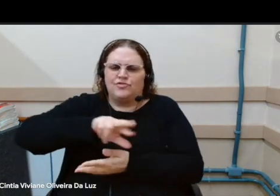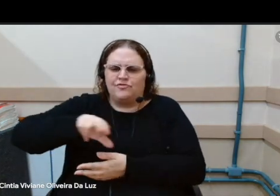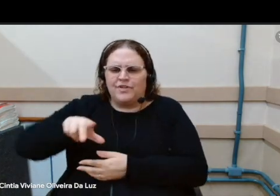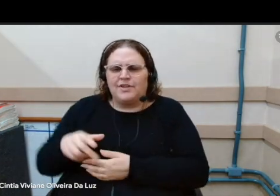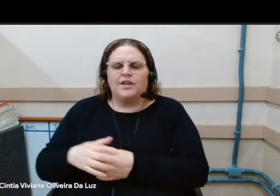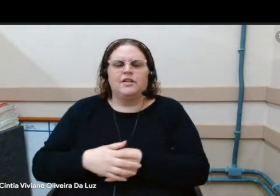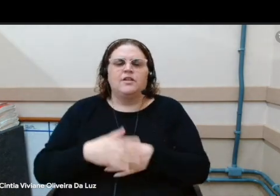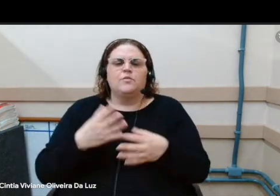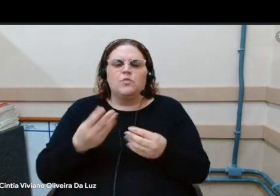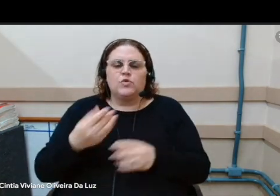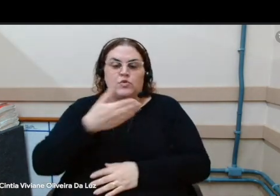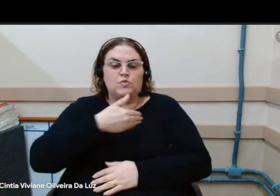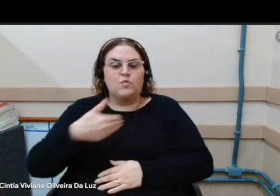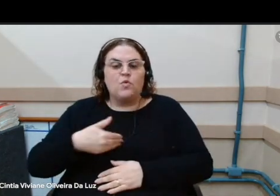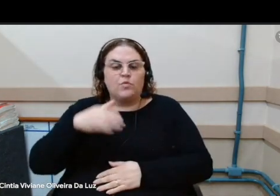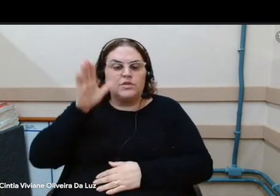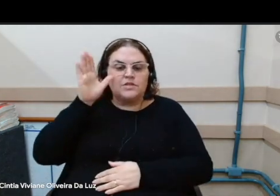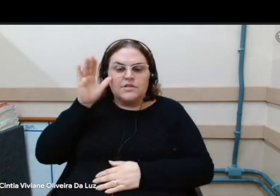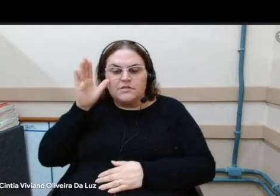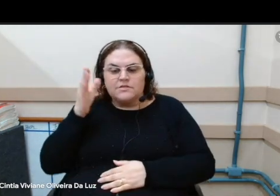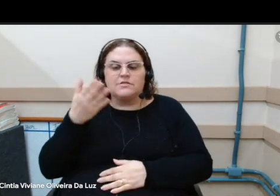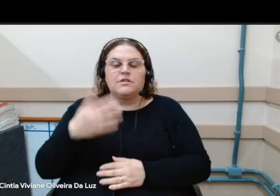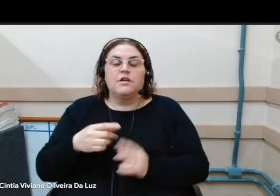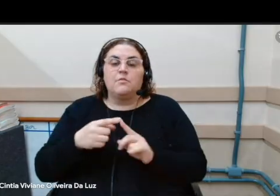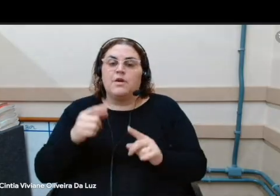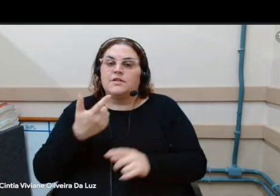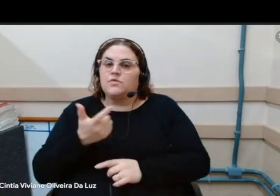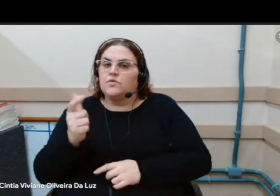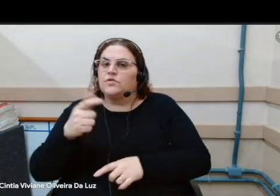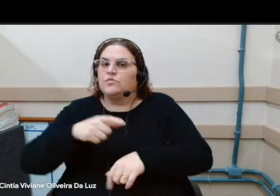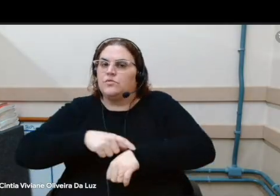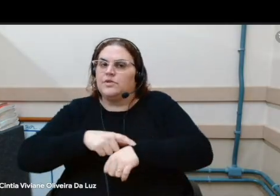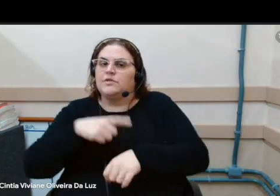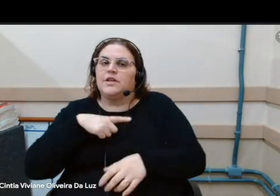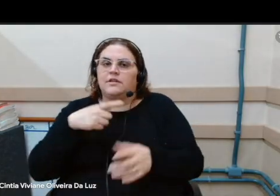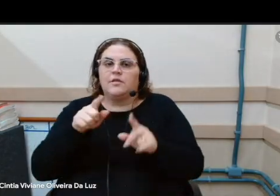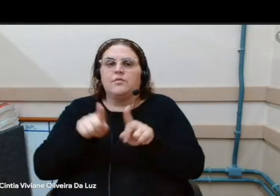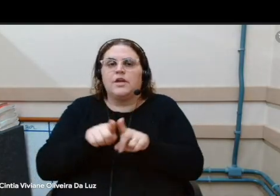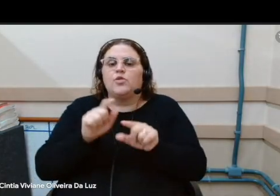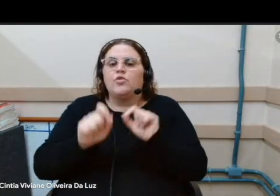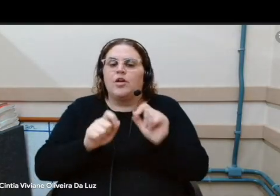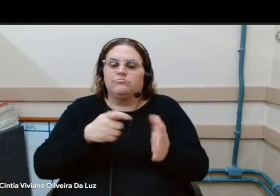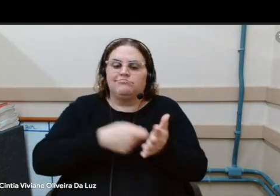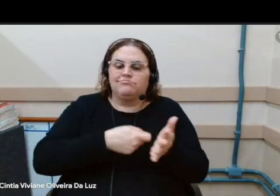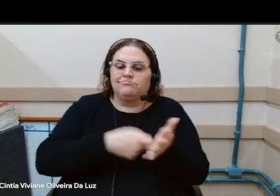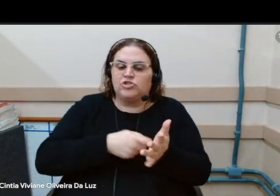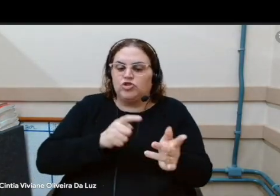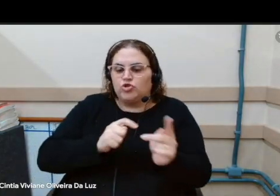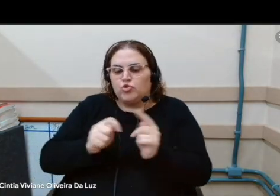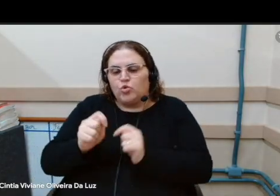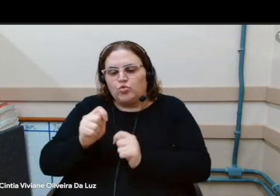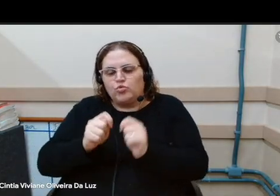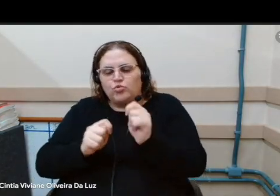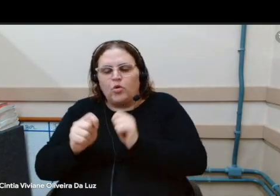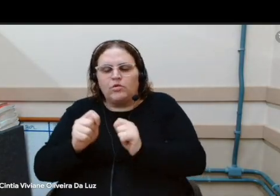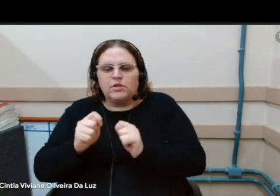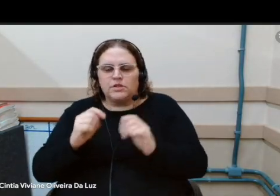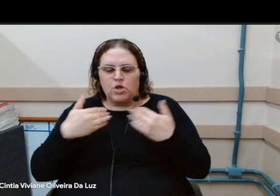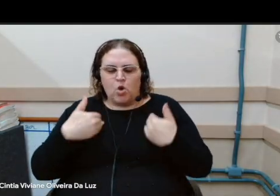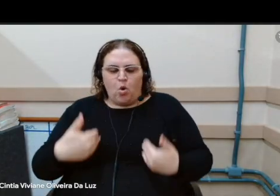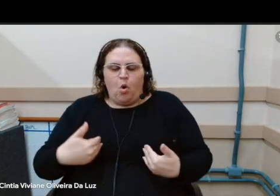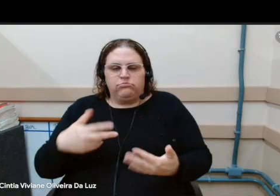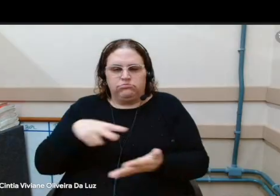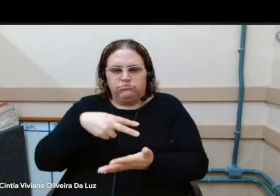públicos Mas por outro lado também tem uma tentativa de controle desse corpo que dança né de um